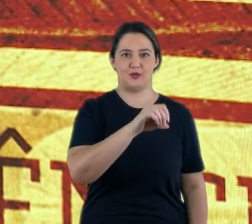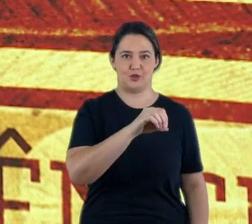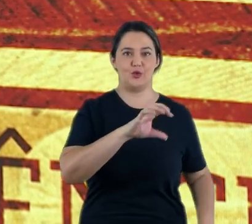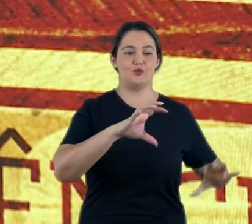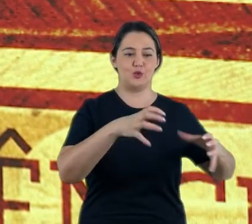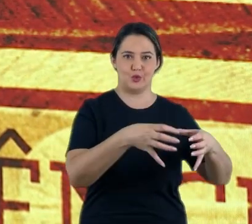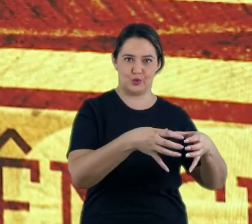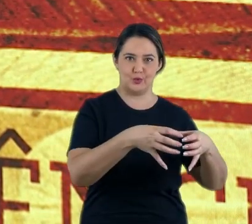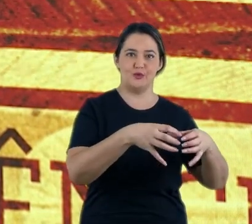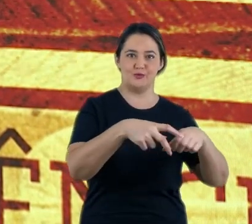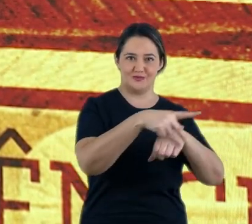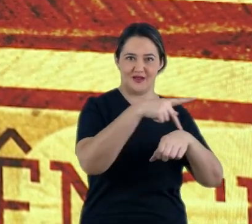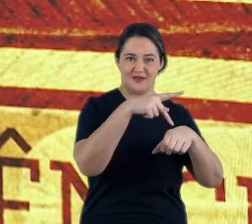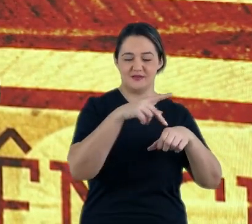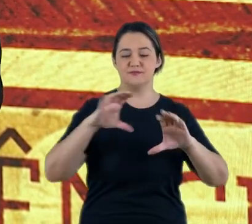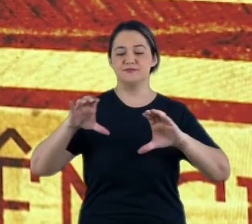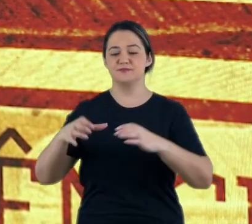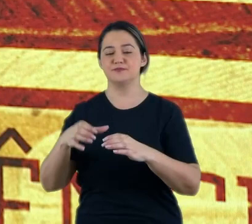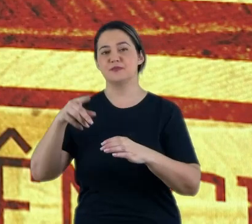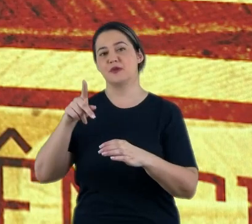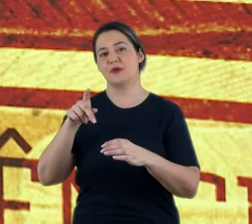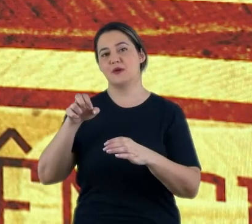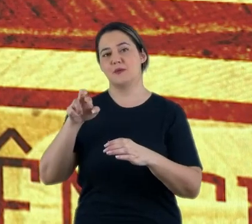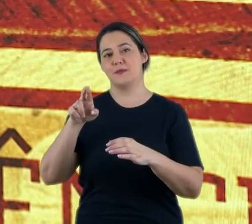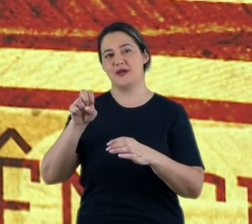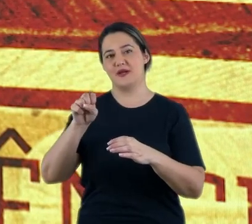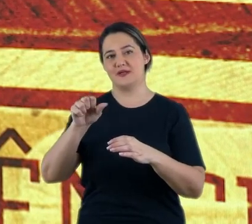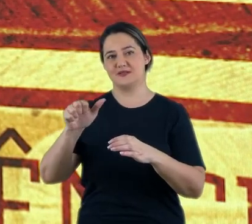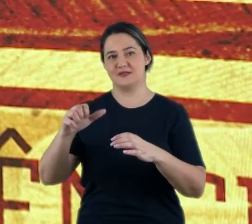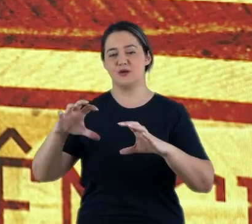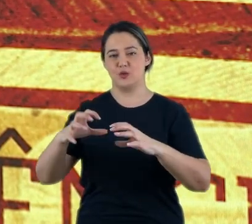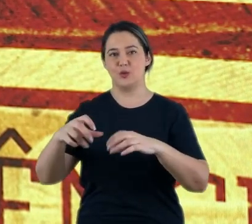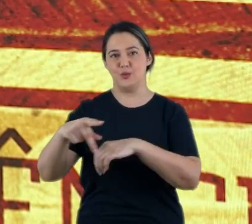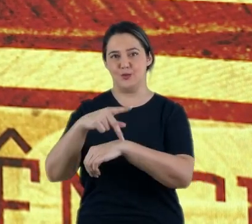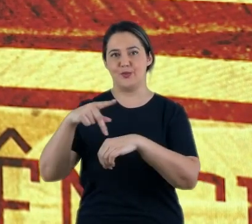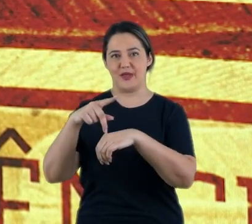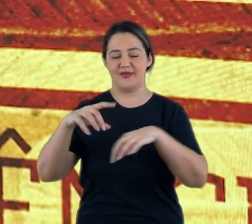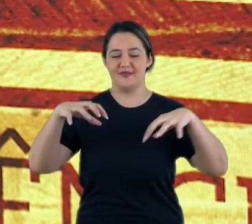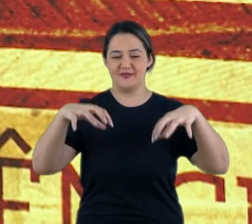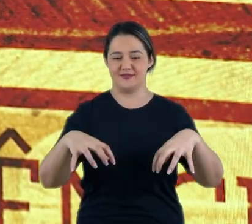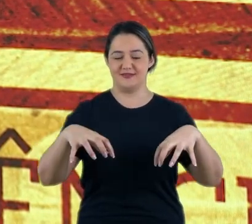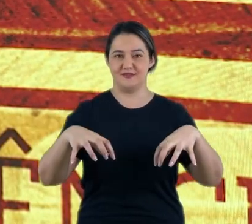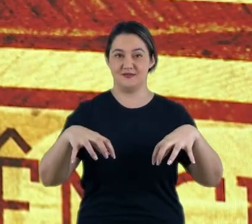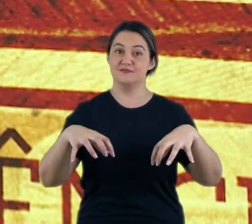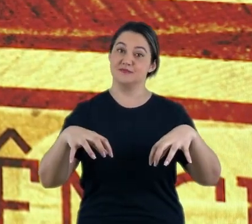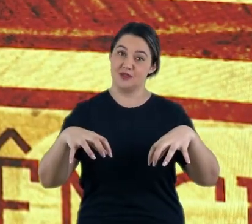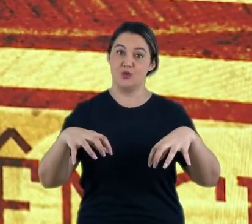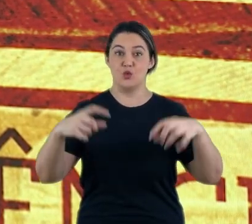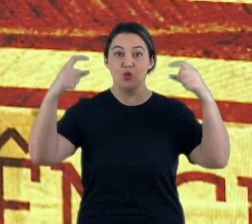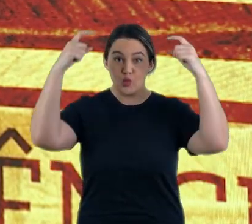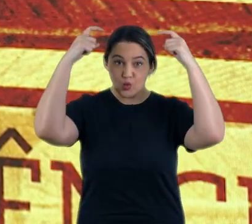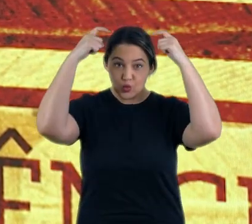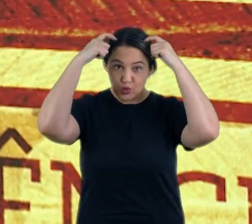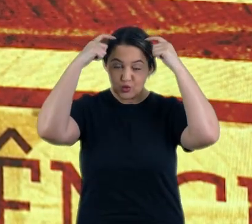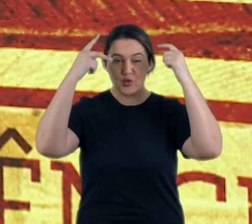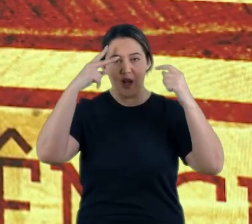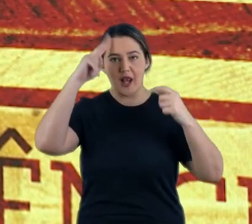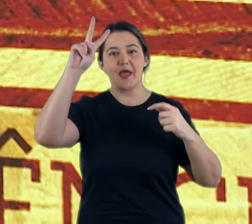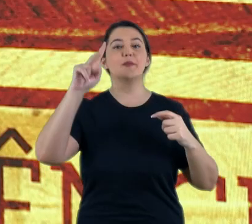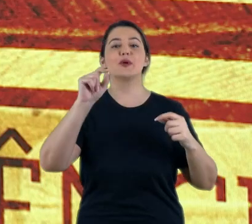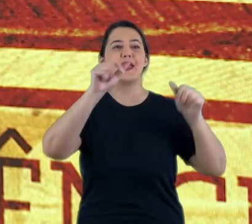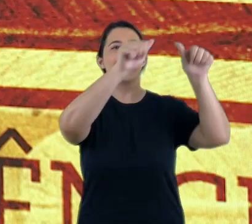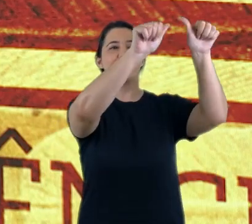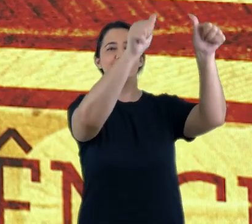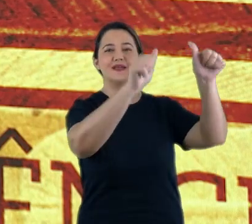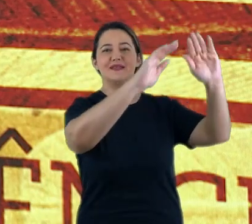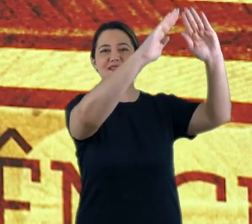Medo-Pérsia. Então, se tomarmos isto em paralelo, poderemos ver que este urso tem algo que lembra os 2